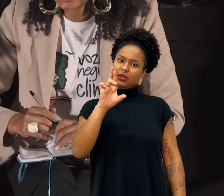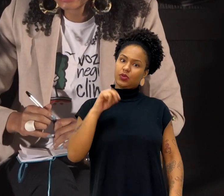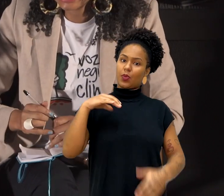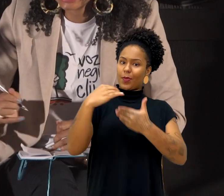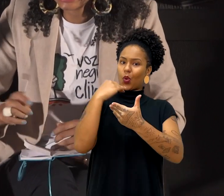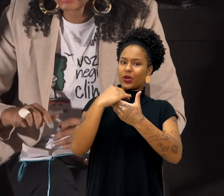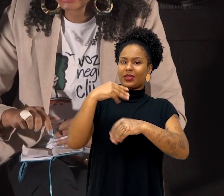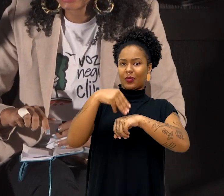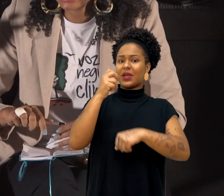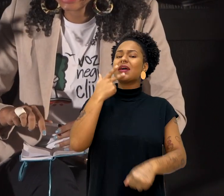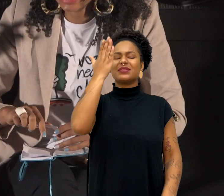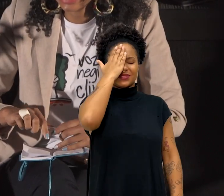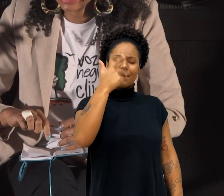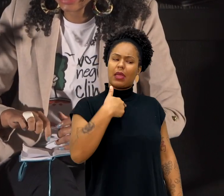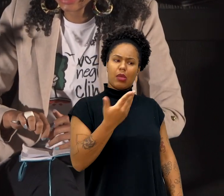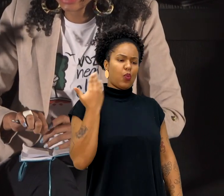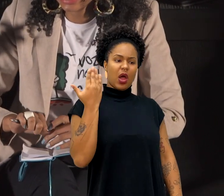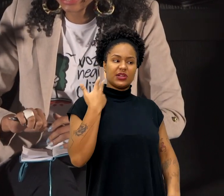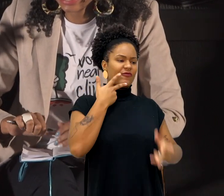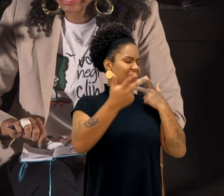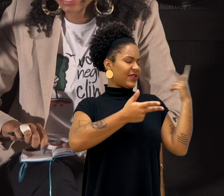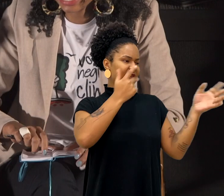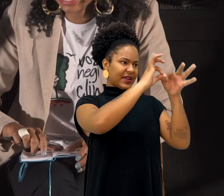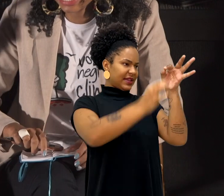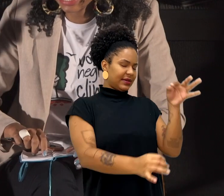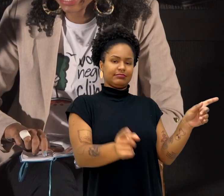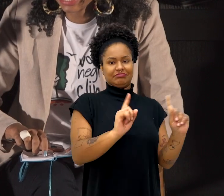do mestrado, está aqui, sabe que eu não era uma pessoa de falar muito, né, Leandro?